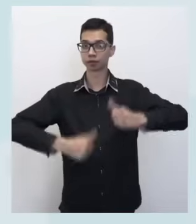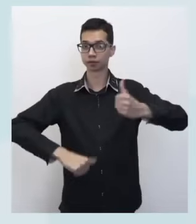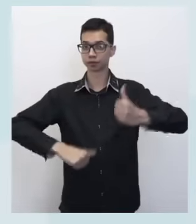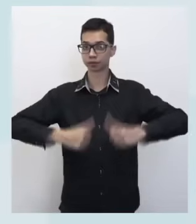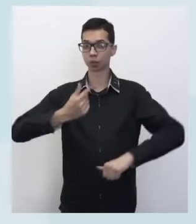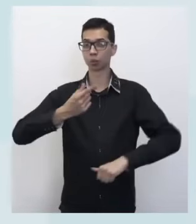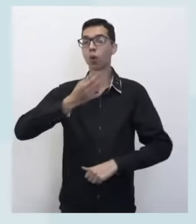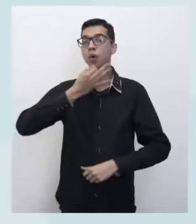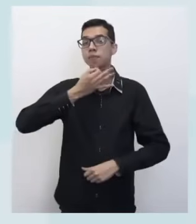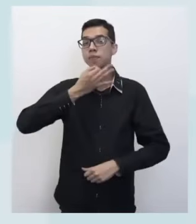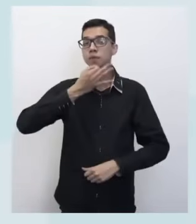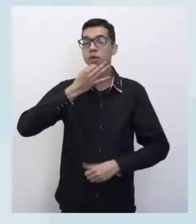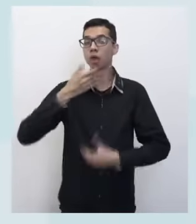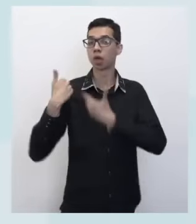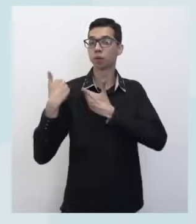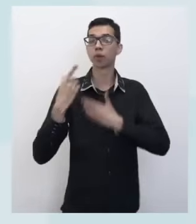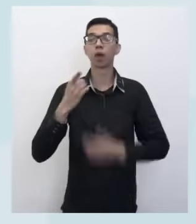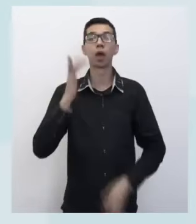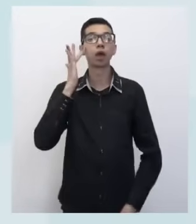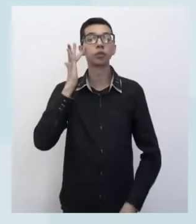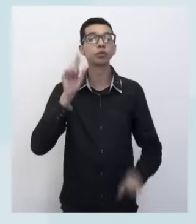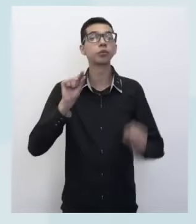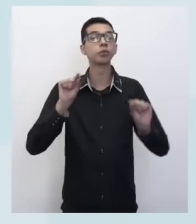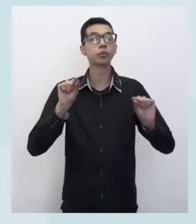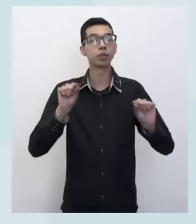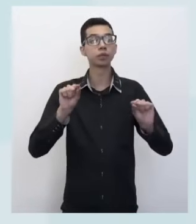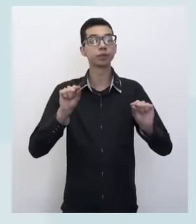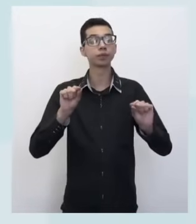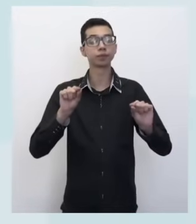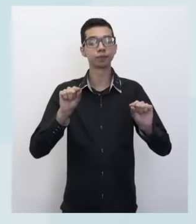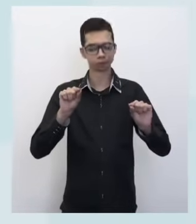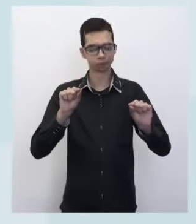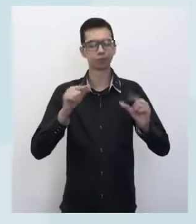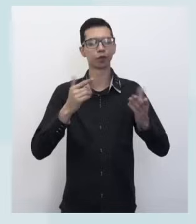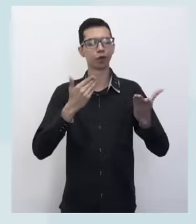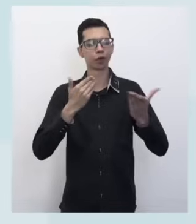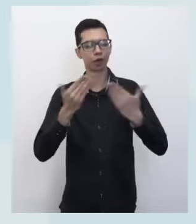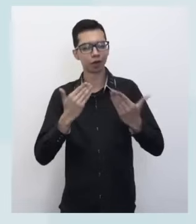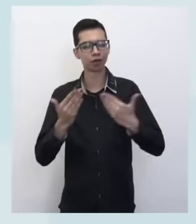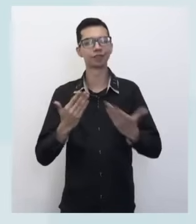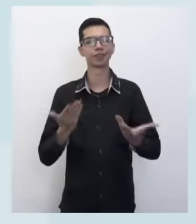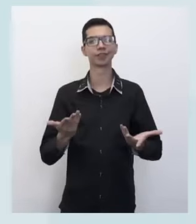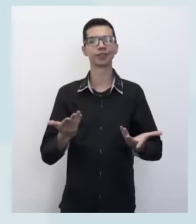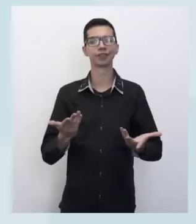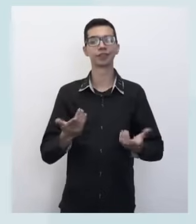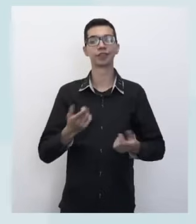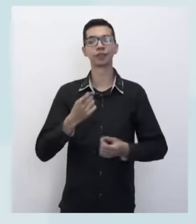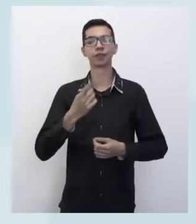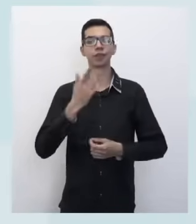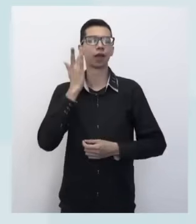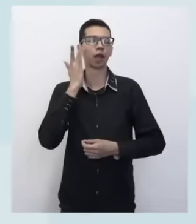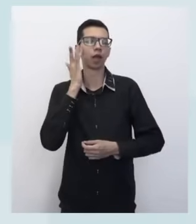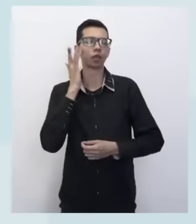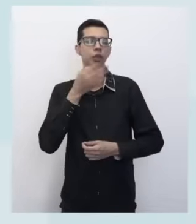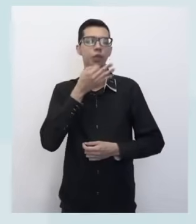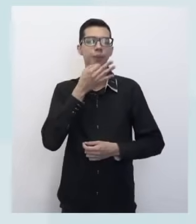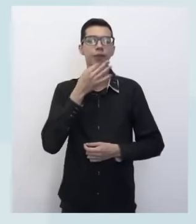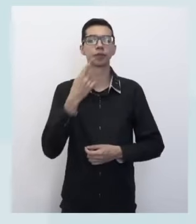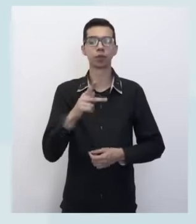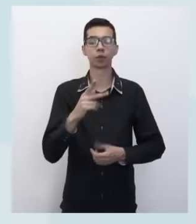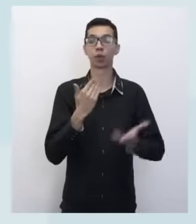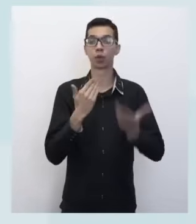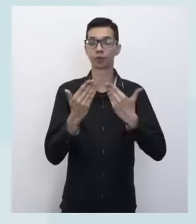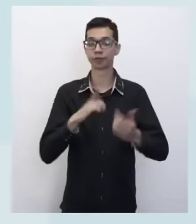que você acha? Vamos conversar um pouco mais, coloquem as suas percepções. Tem o QR Code e